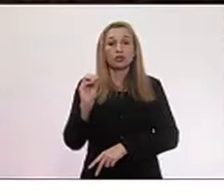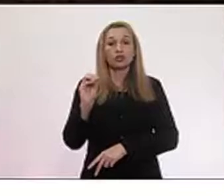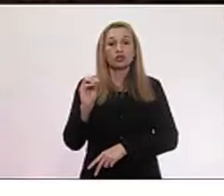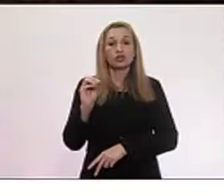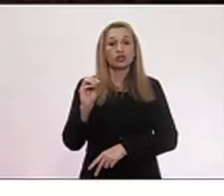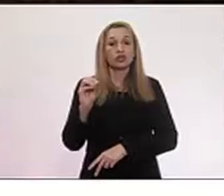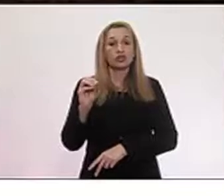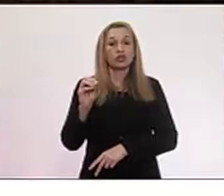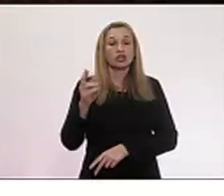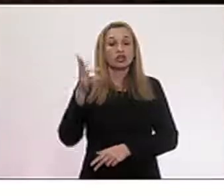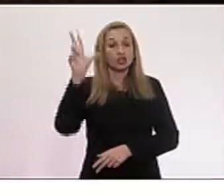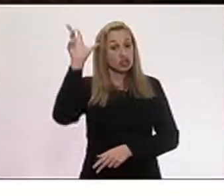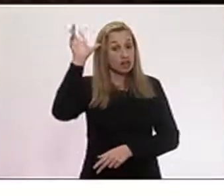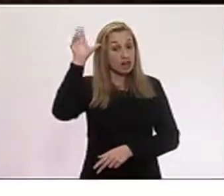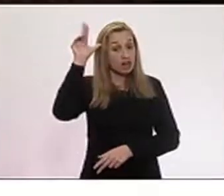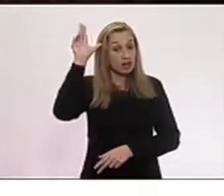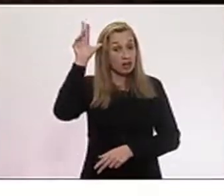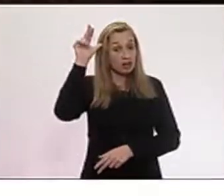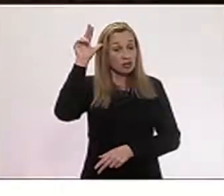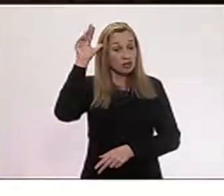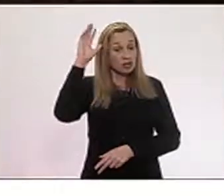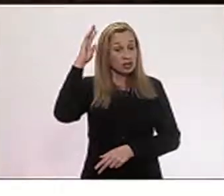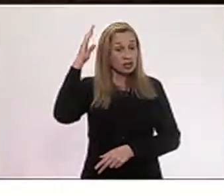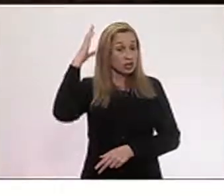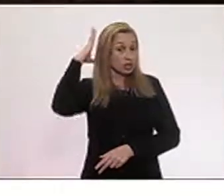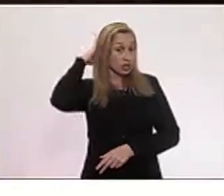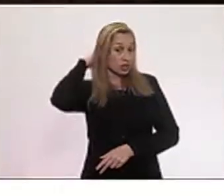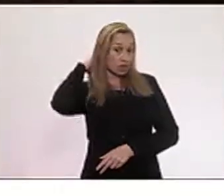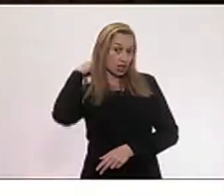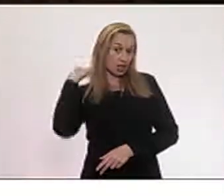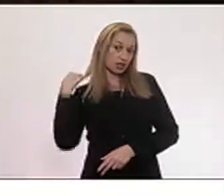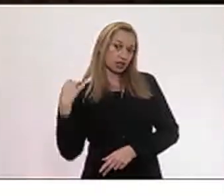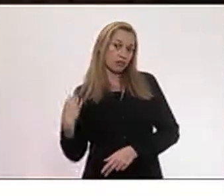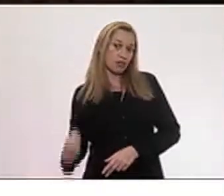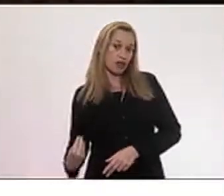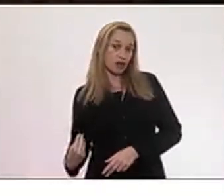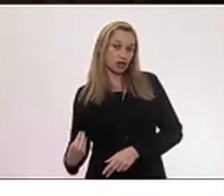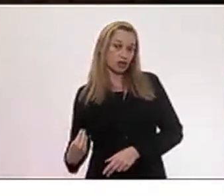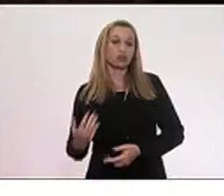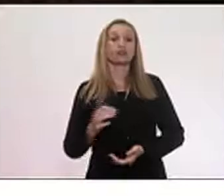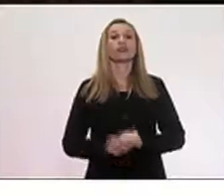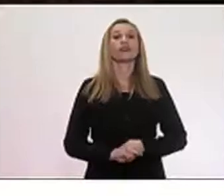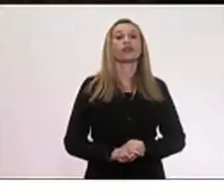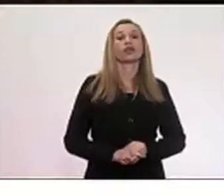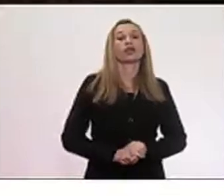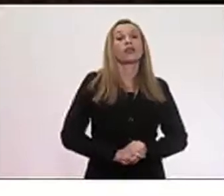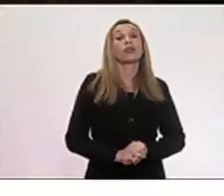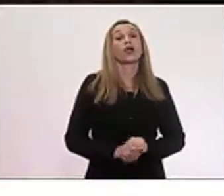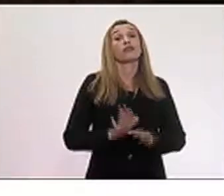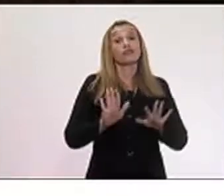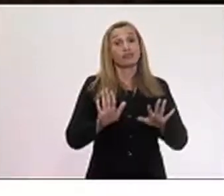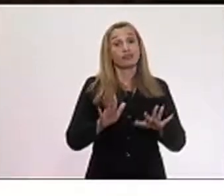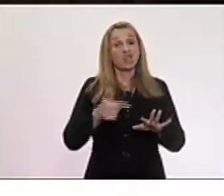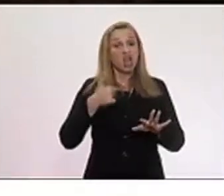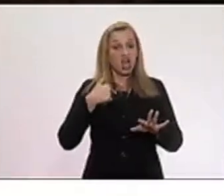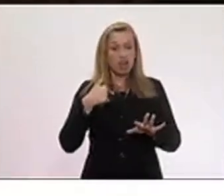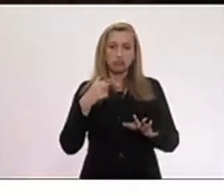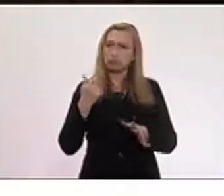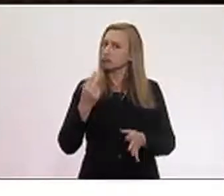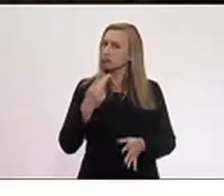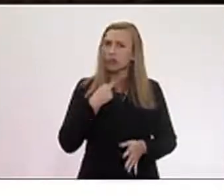cresce para baixo. E evidentemente que eu não posso